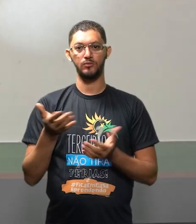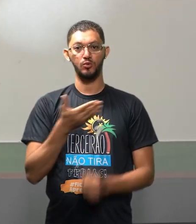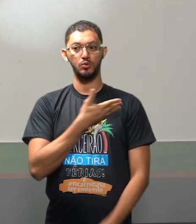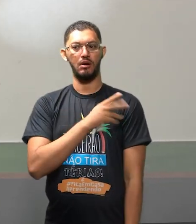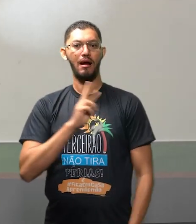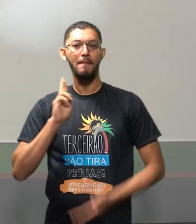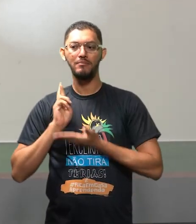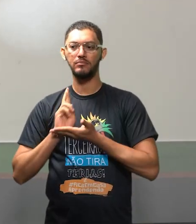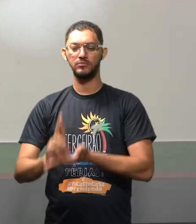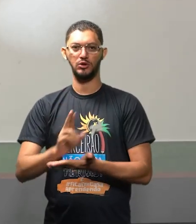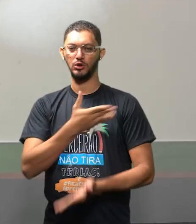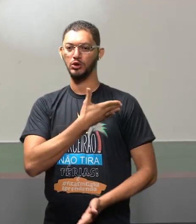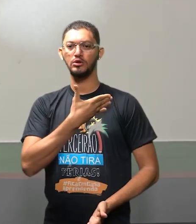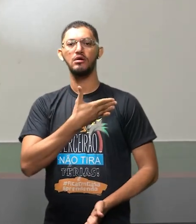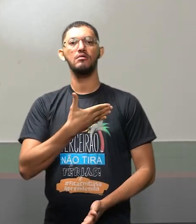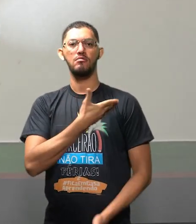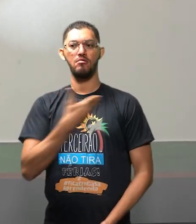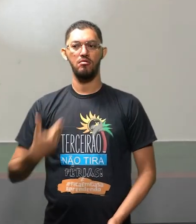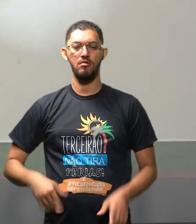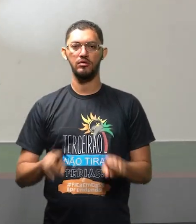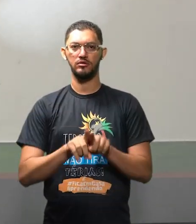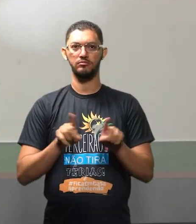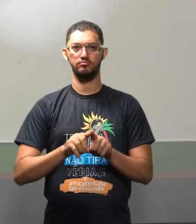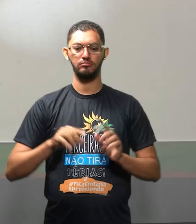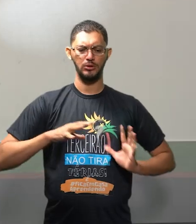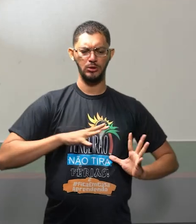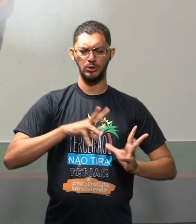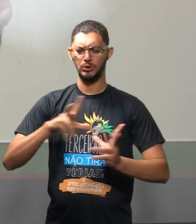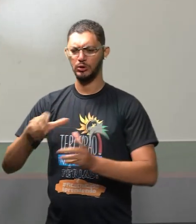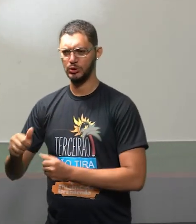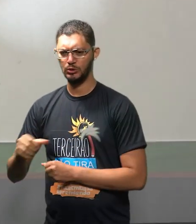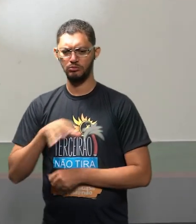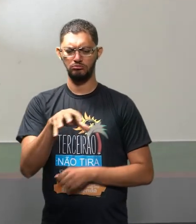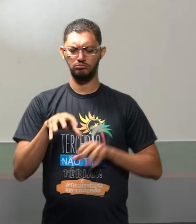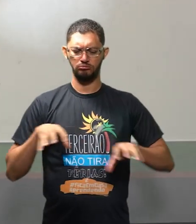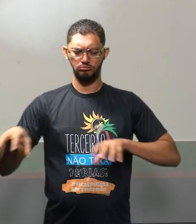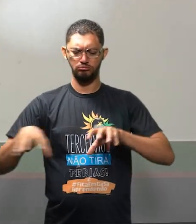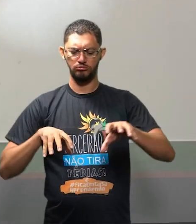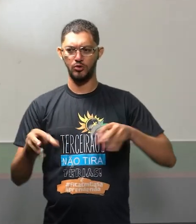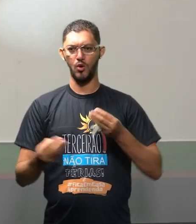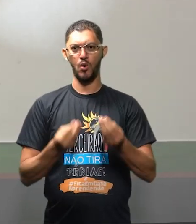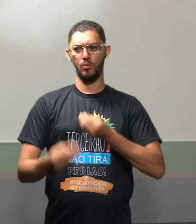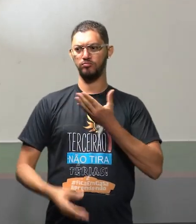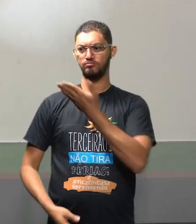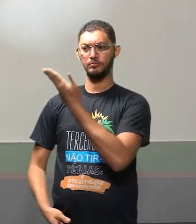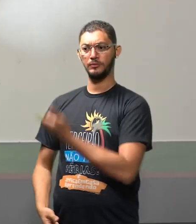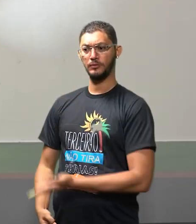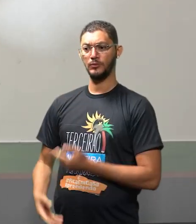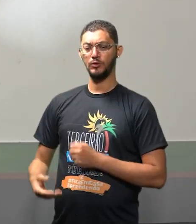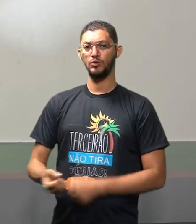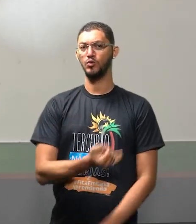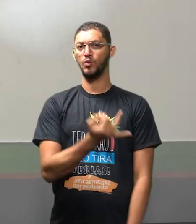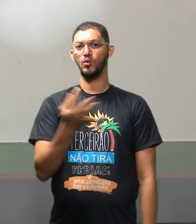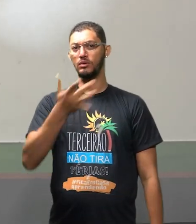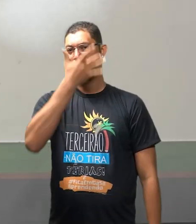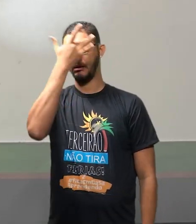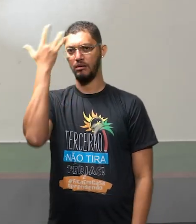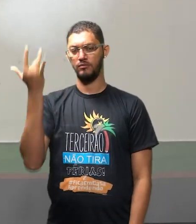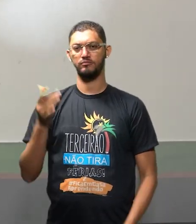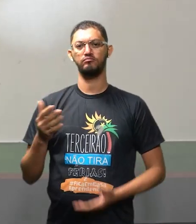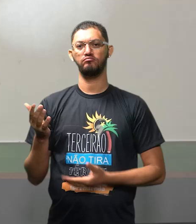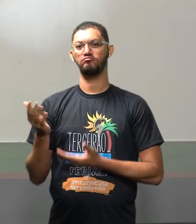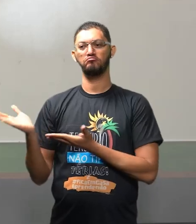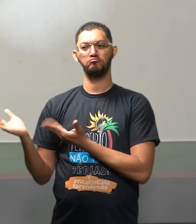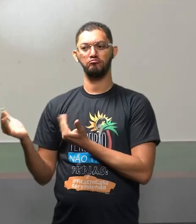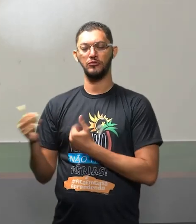também. Temos a divisão global de como está mais ou menos localizado, né, essa quantidade de pessoas, de